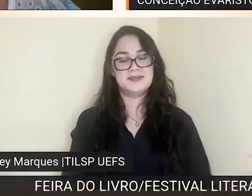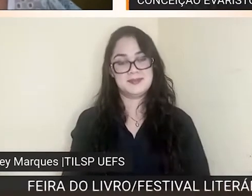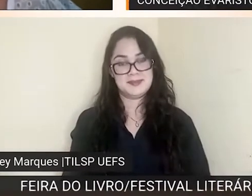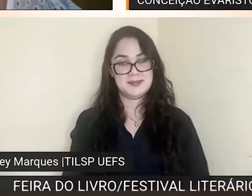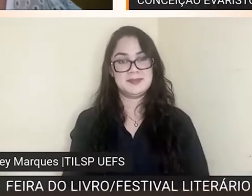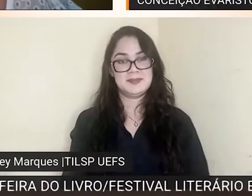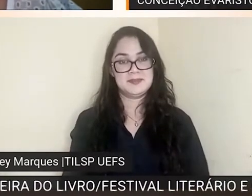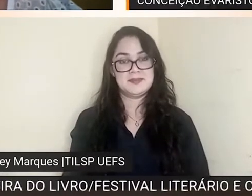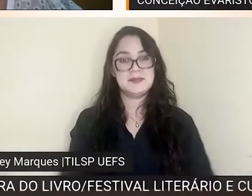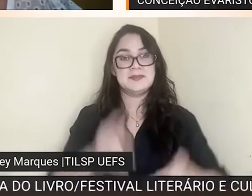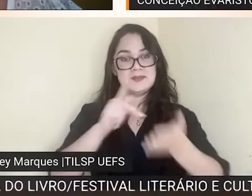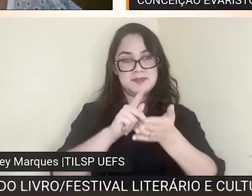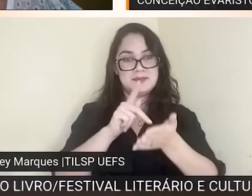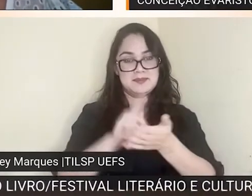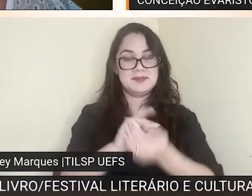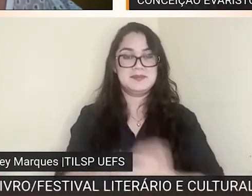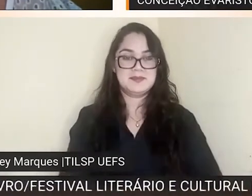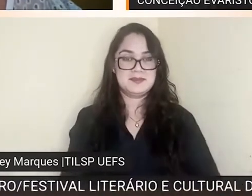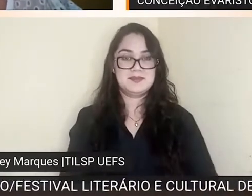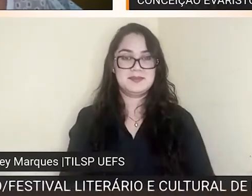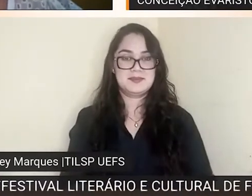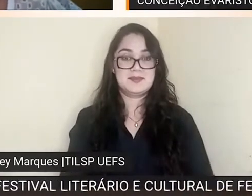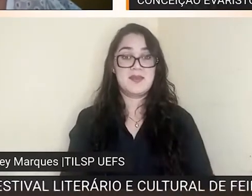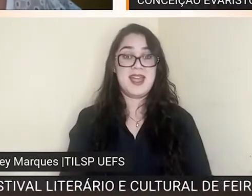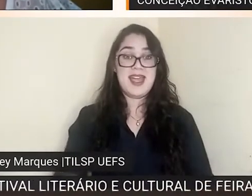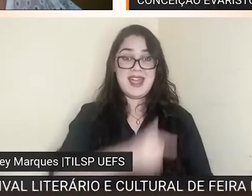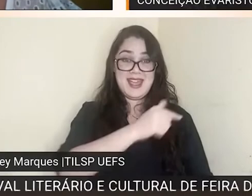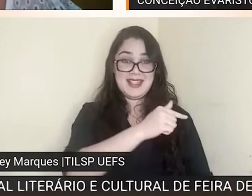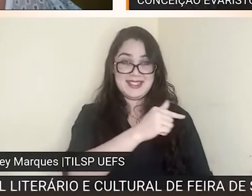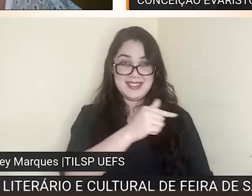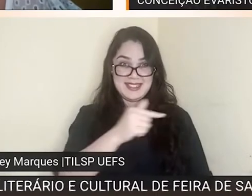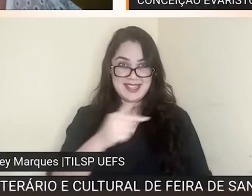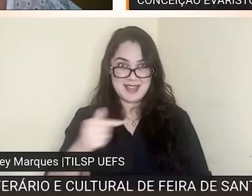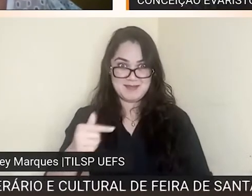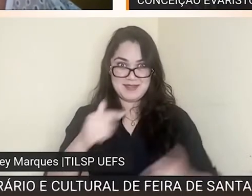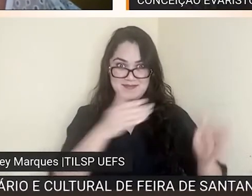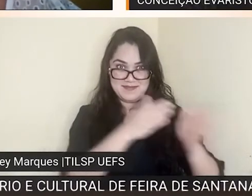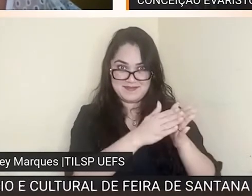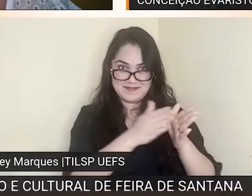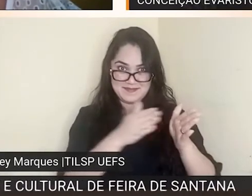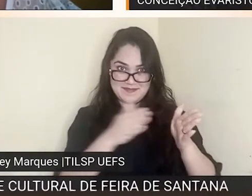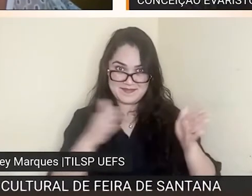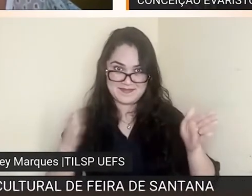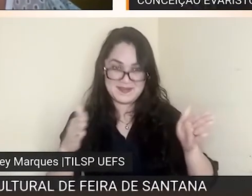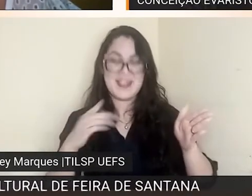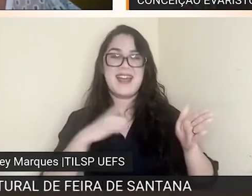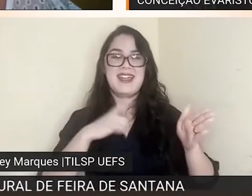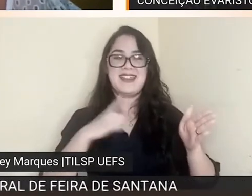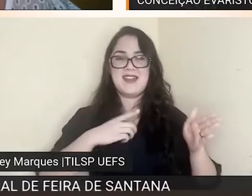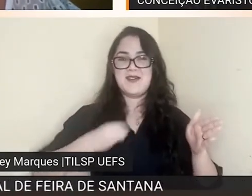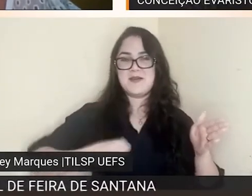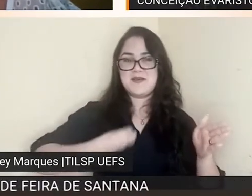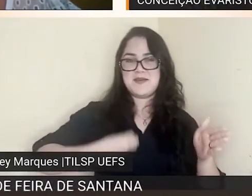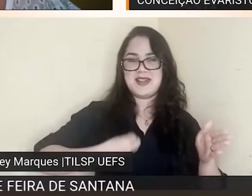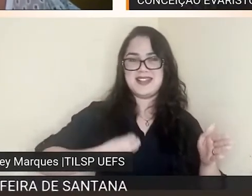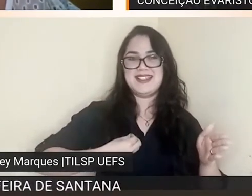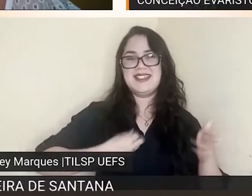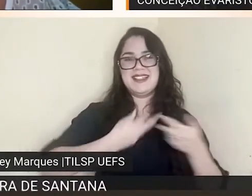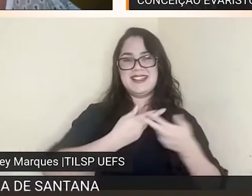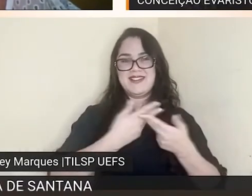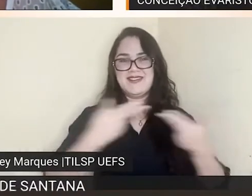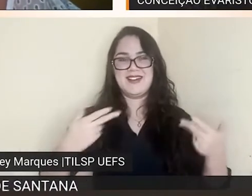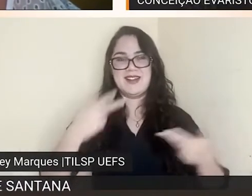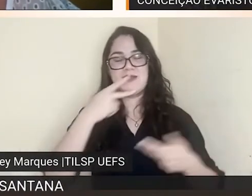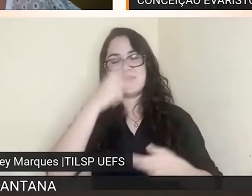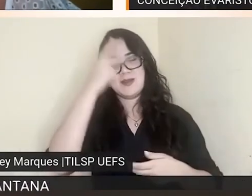isso mesmo. Nós tivemos ao longo da semana, né, eu falei com você mais cedo, nós tivemos Geni Guimarães também falando desse